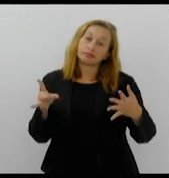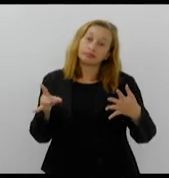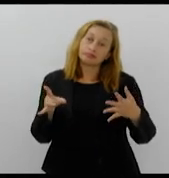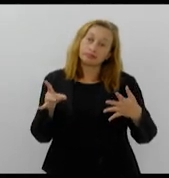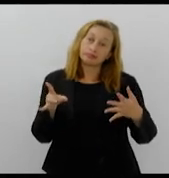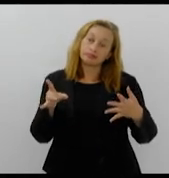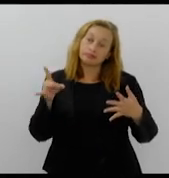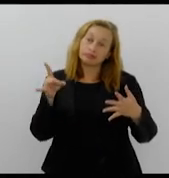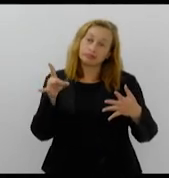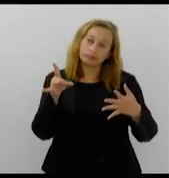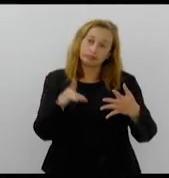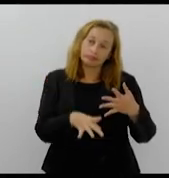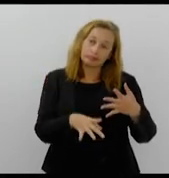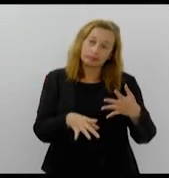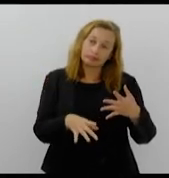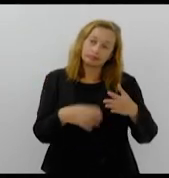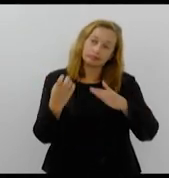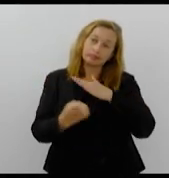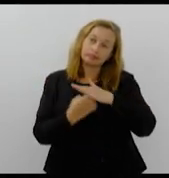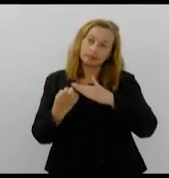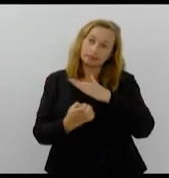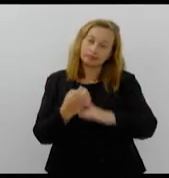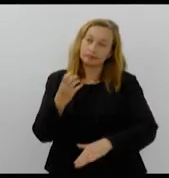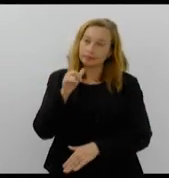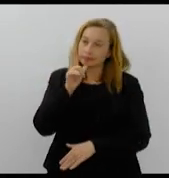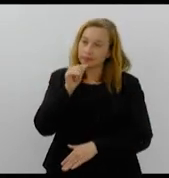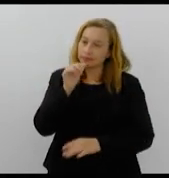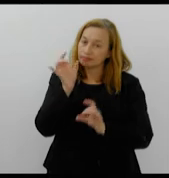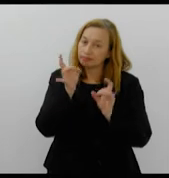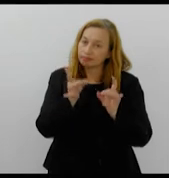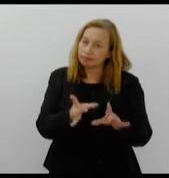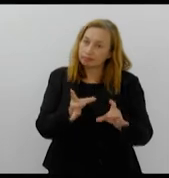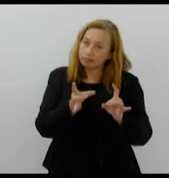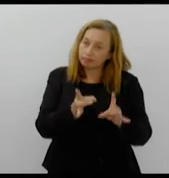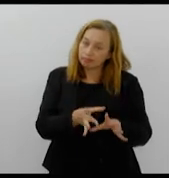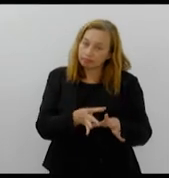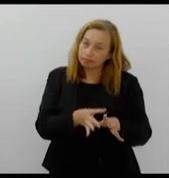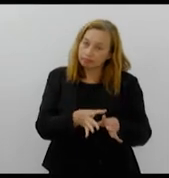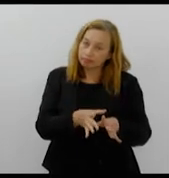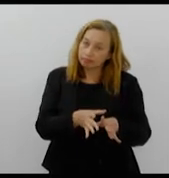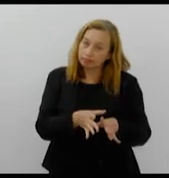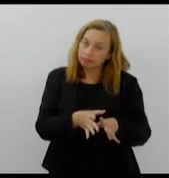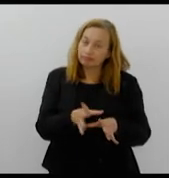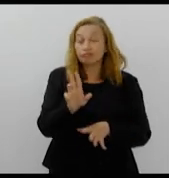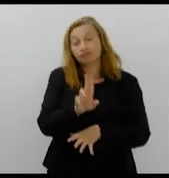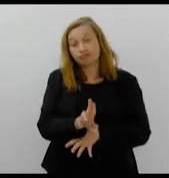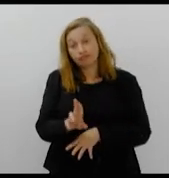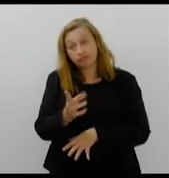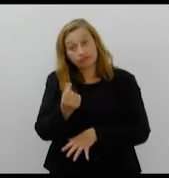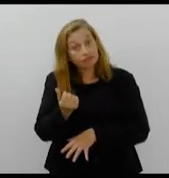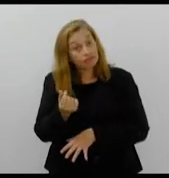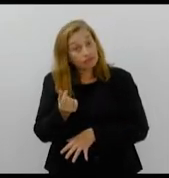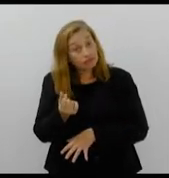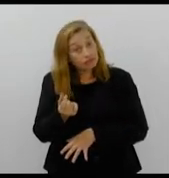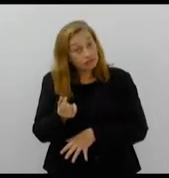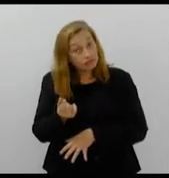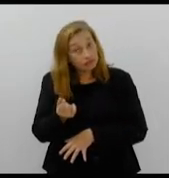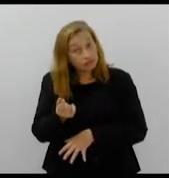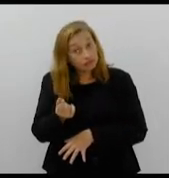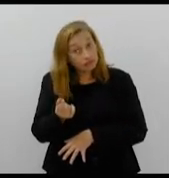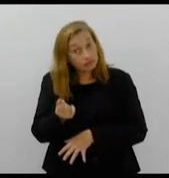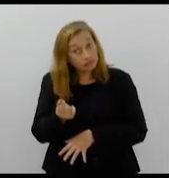era a SEDAE, que foi vendida, e o dinheiro oriundo